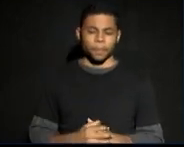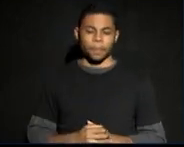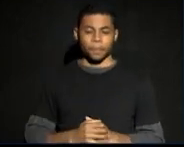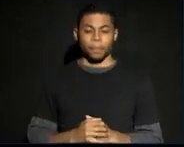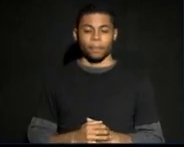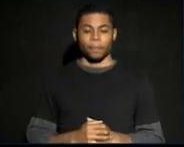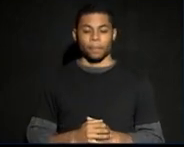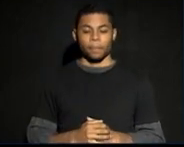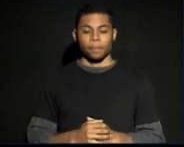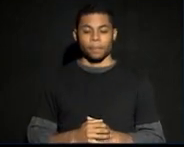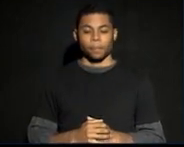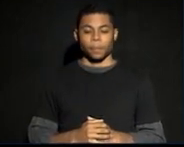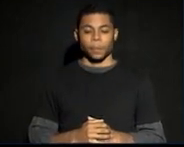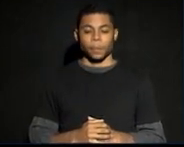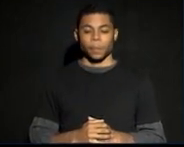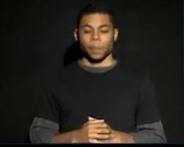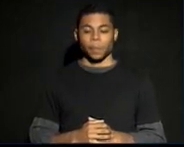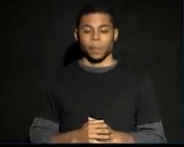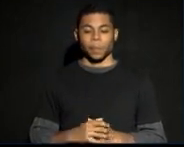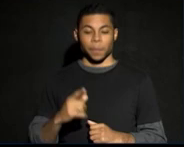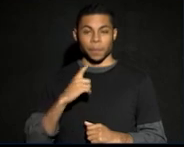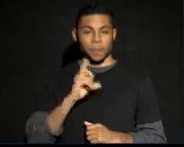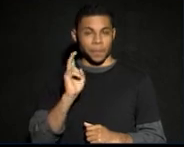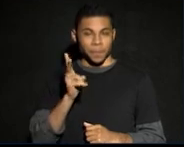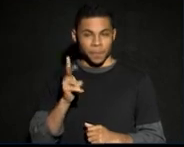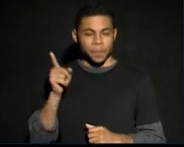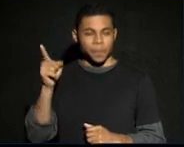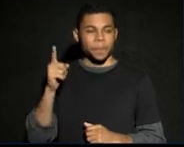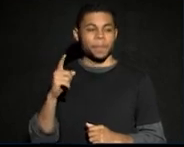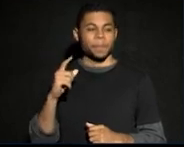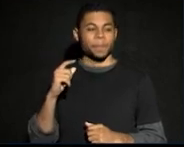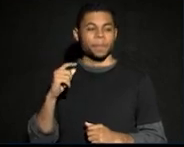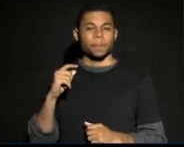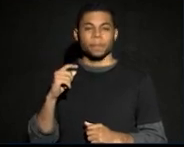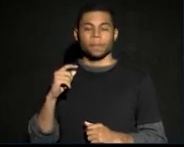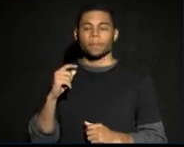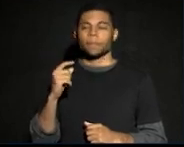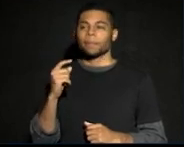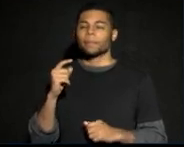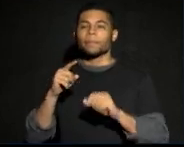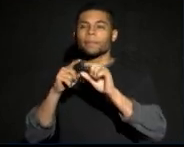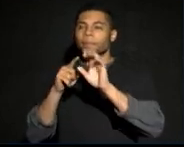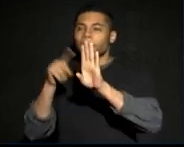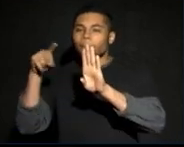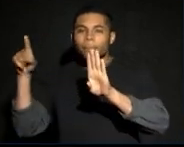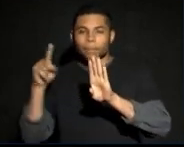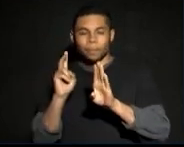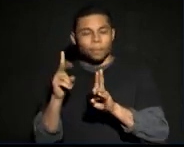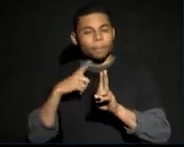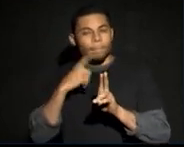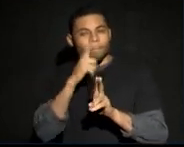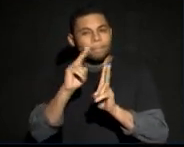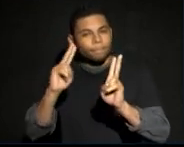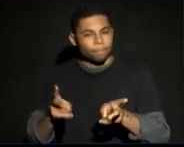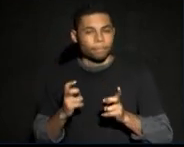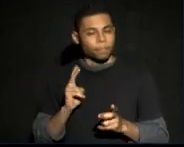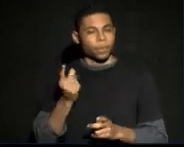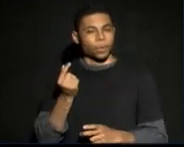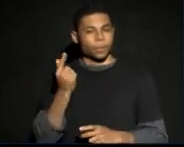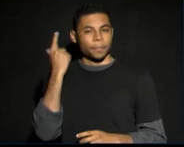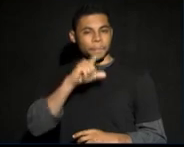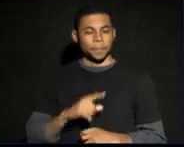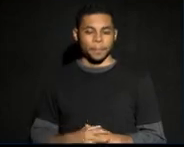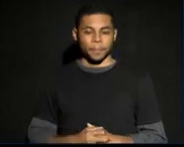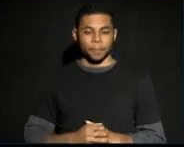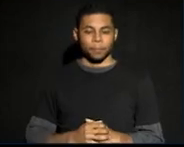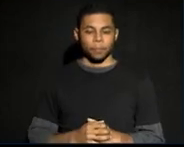inclusive uma delas até listada na bolsa tá acompanha mais de perto então dá para dar para ter rentabilidade também se for feita não era